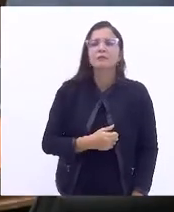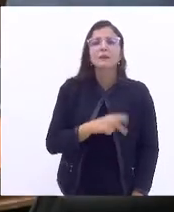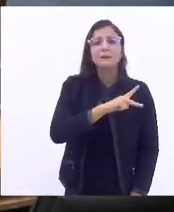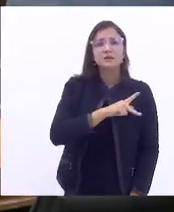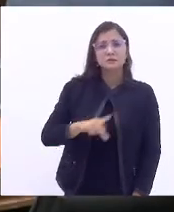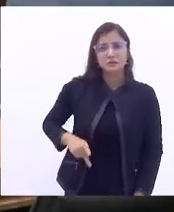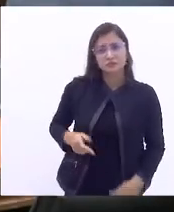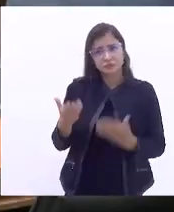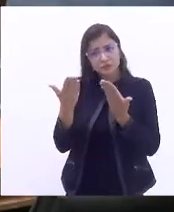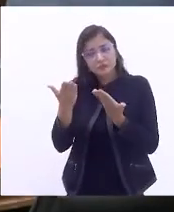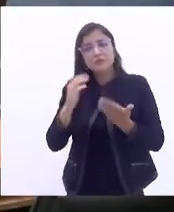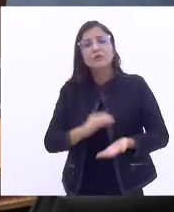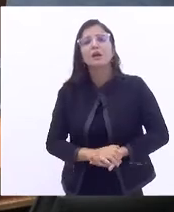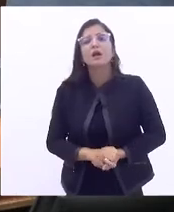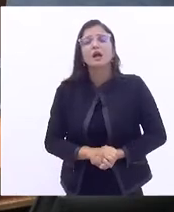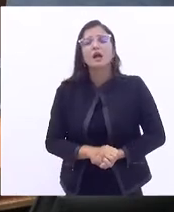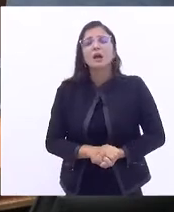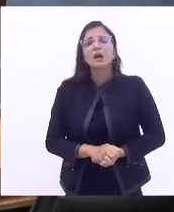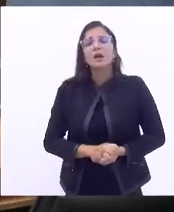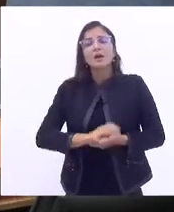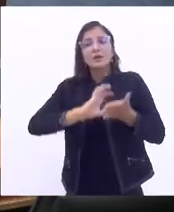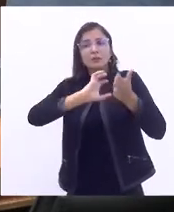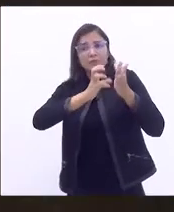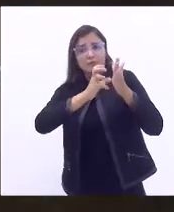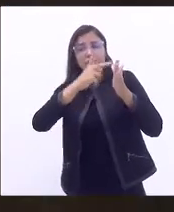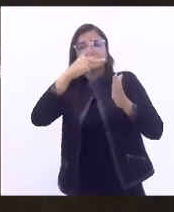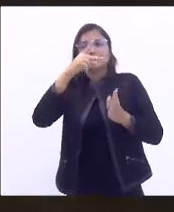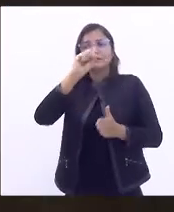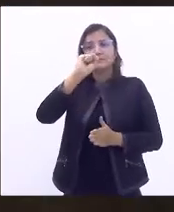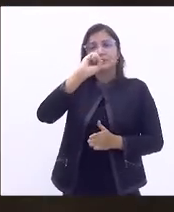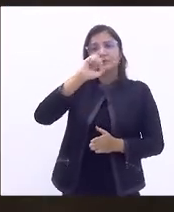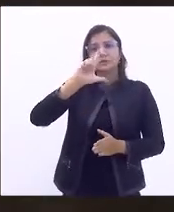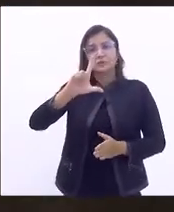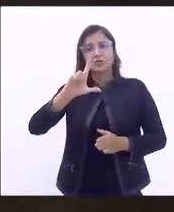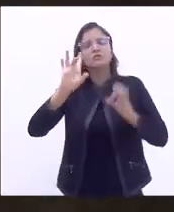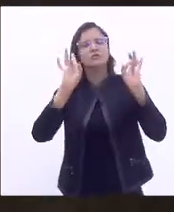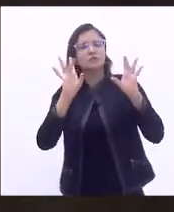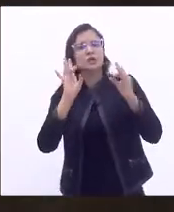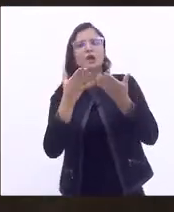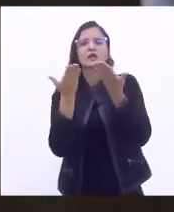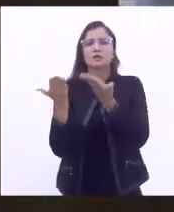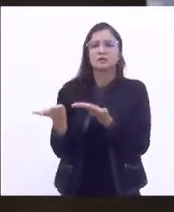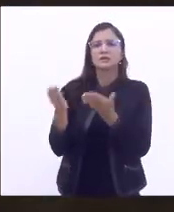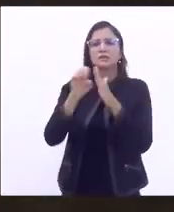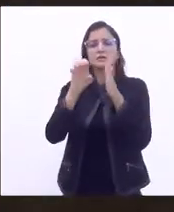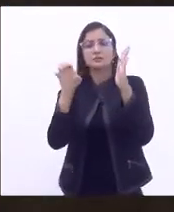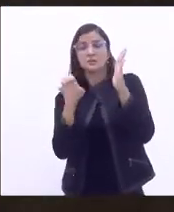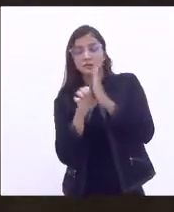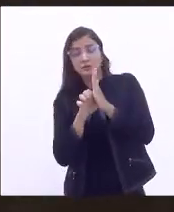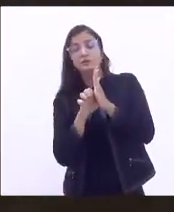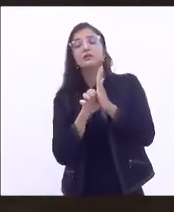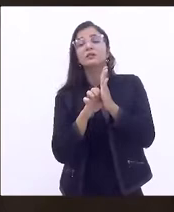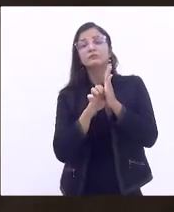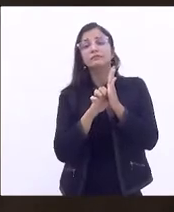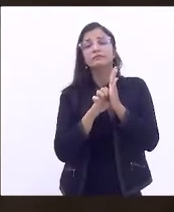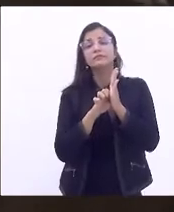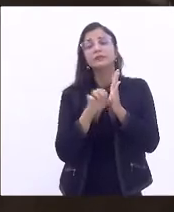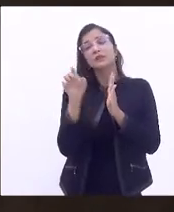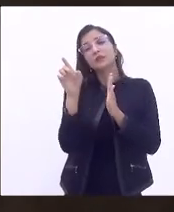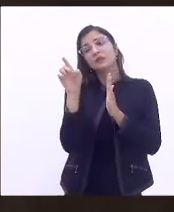a bancada do PSOL ofereceu destaques às emendas e faz sentido o